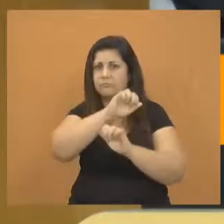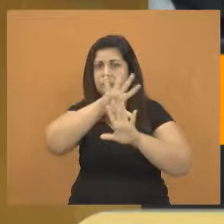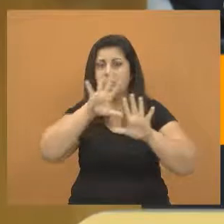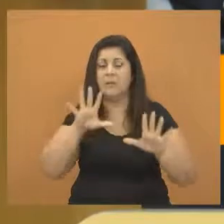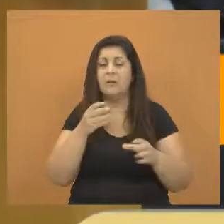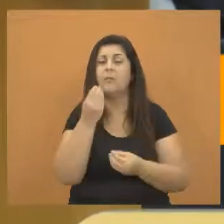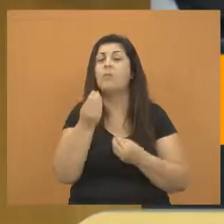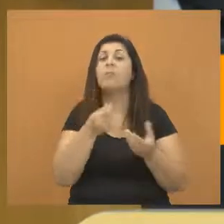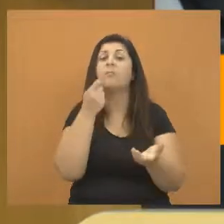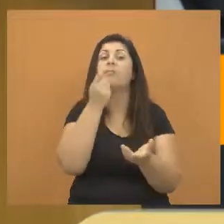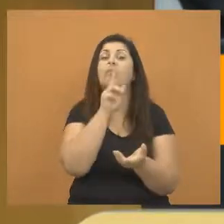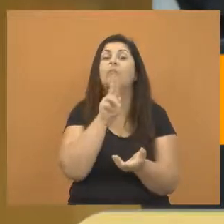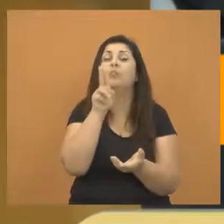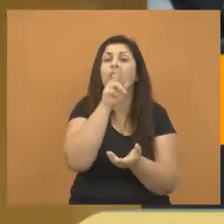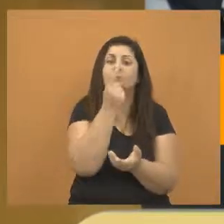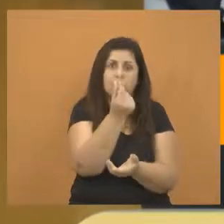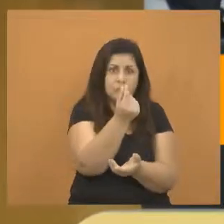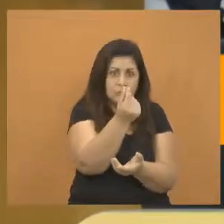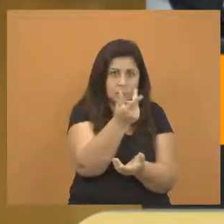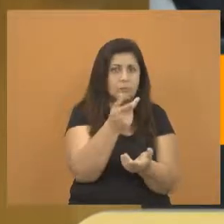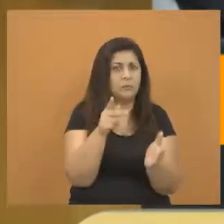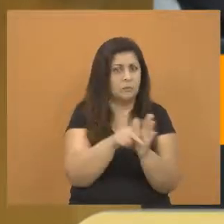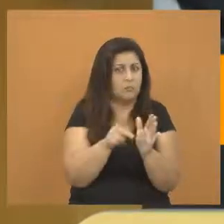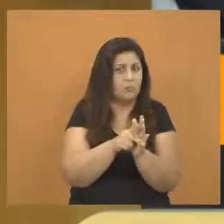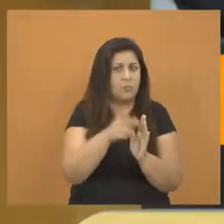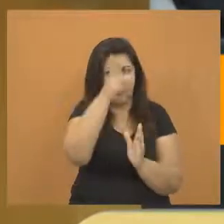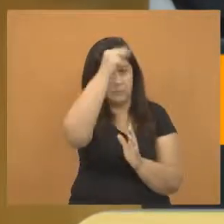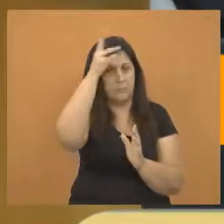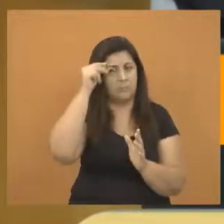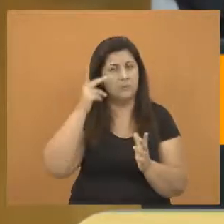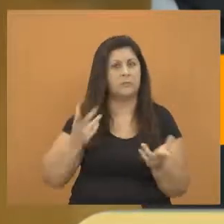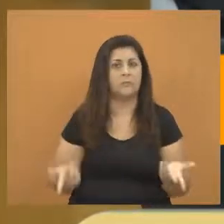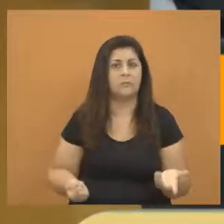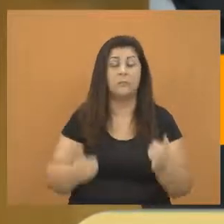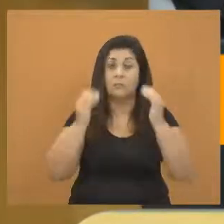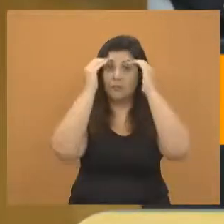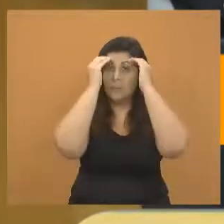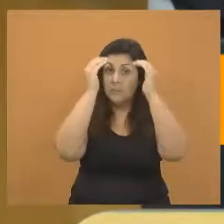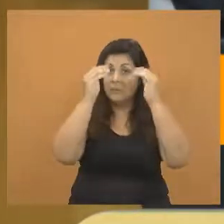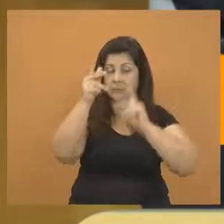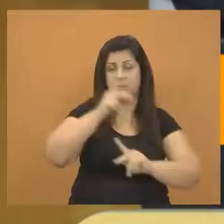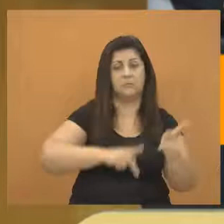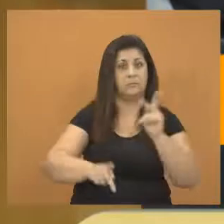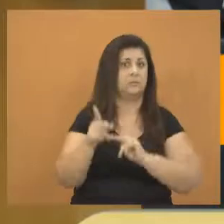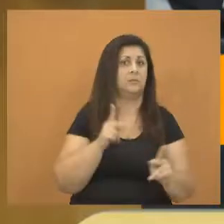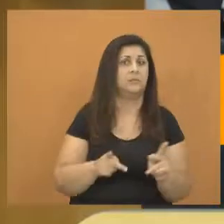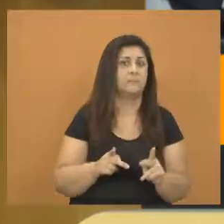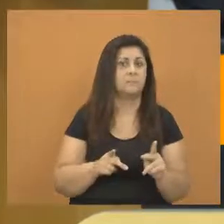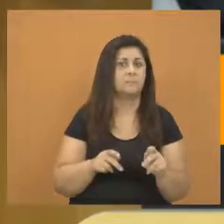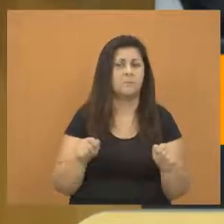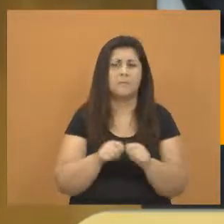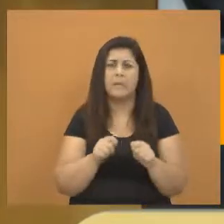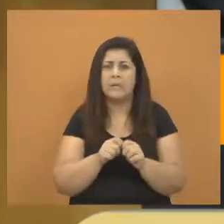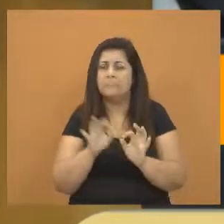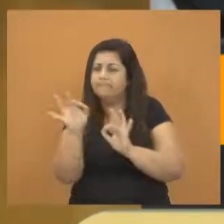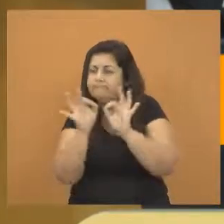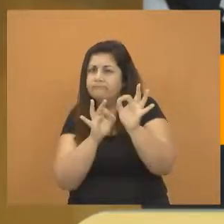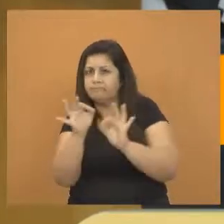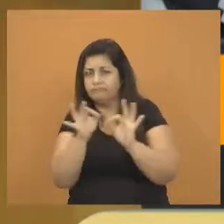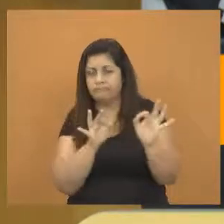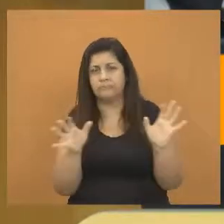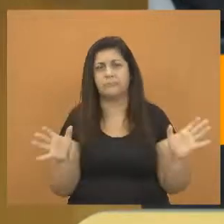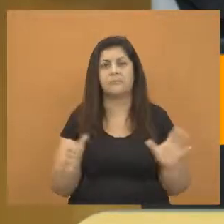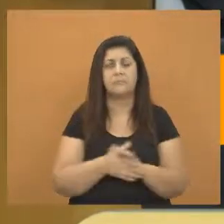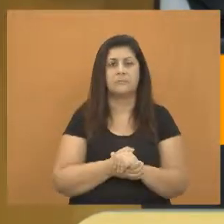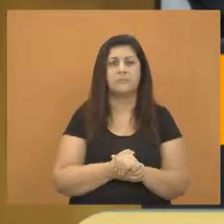de recursos e aos resultados obtidos, atender às demandas da sociedade, facilitar o gerenciamento das ações do governo.